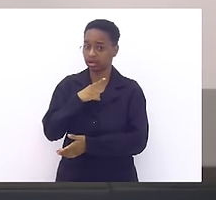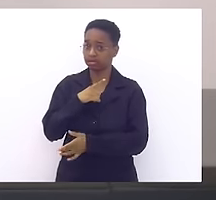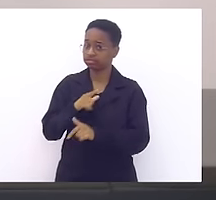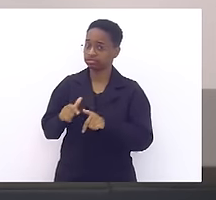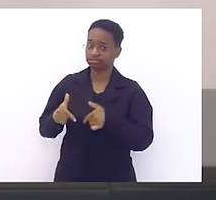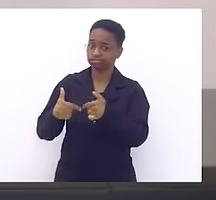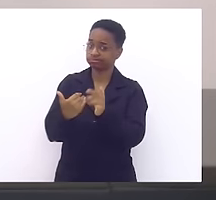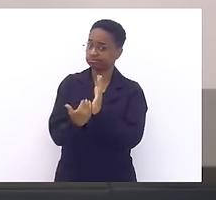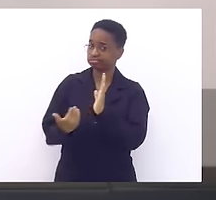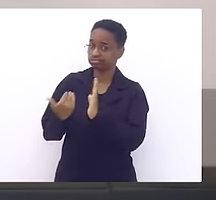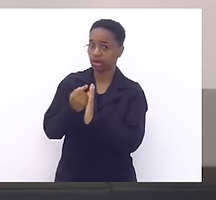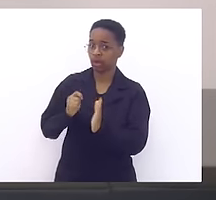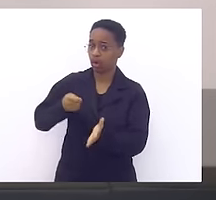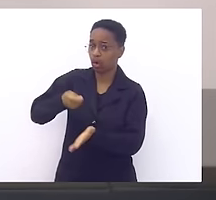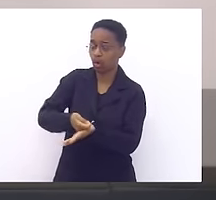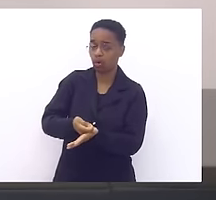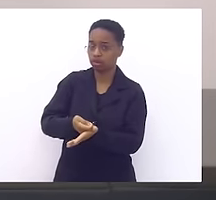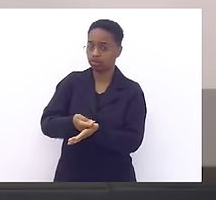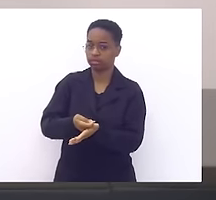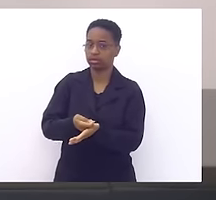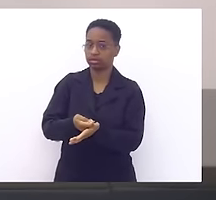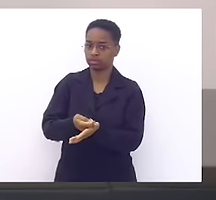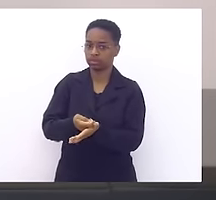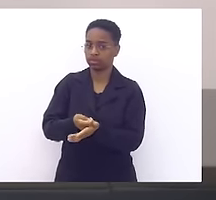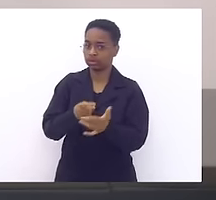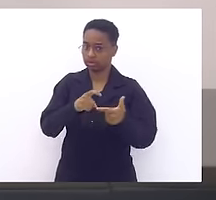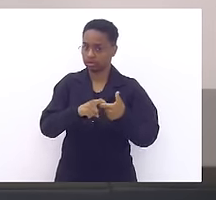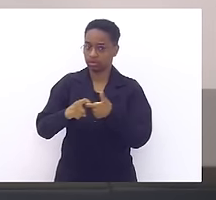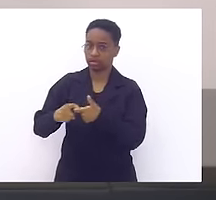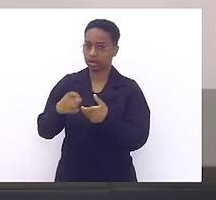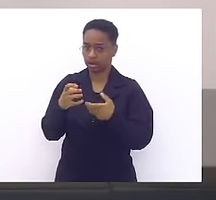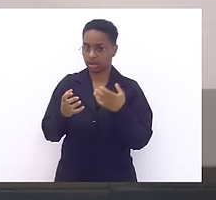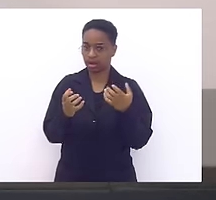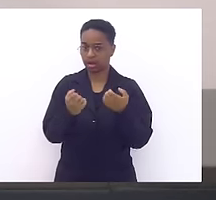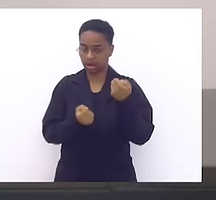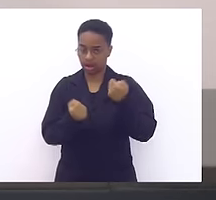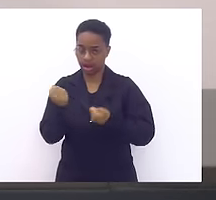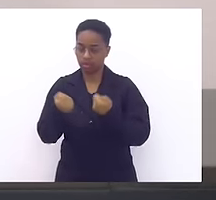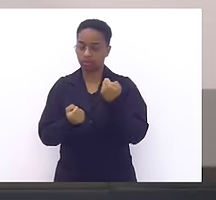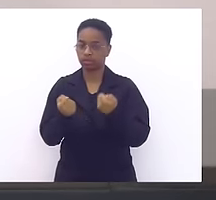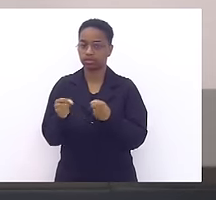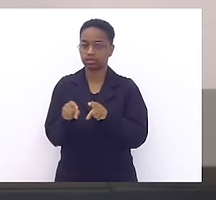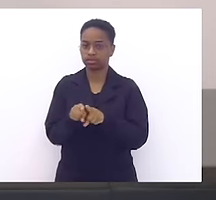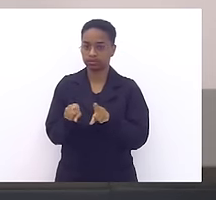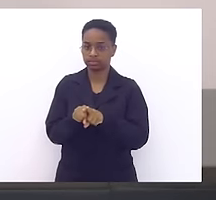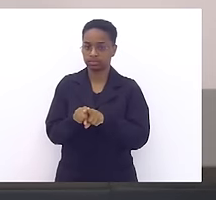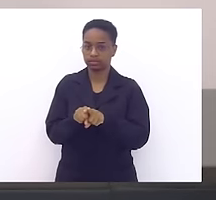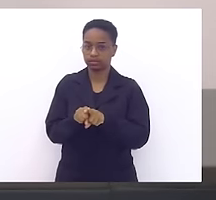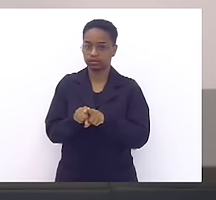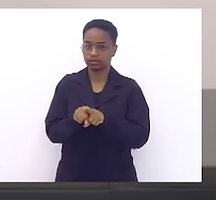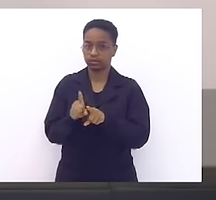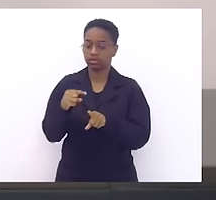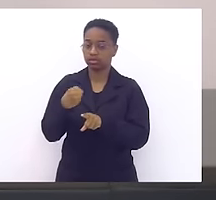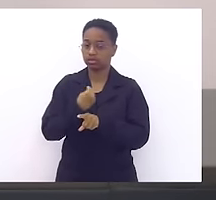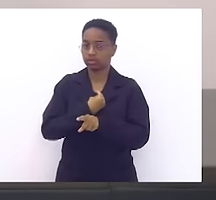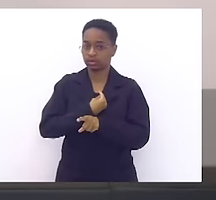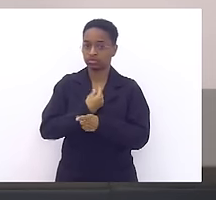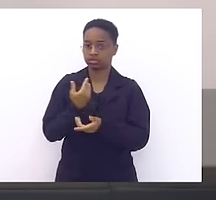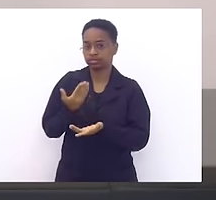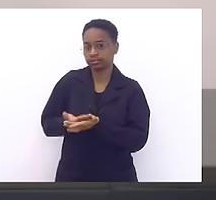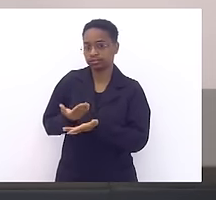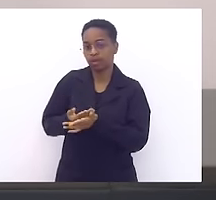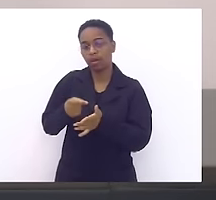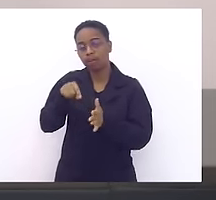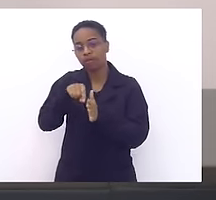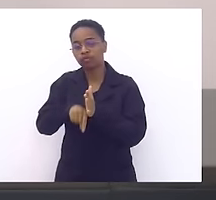para forçar o reboque dos veículos Além disso aprofundamos mais é o que a gente pretende fazer hoje